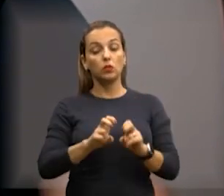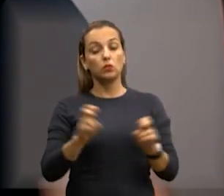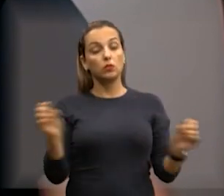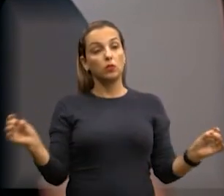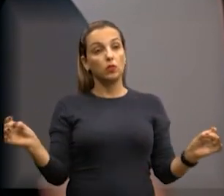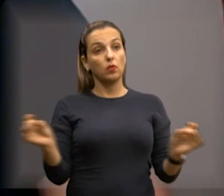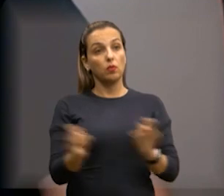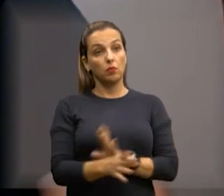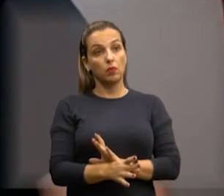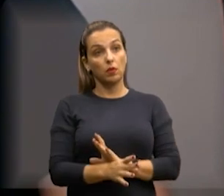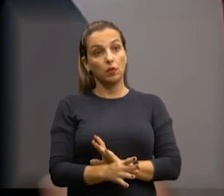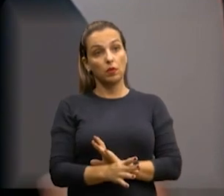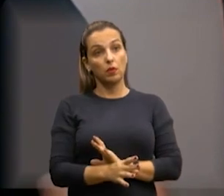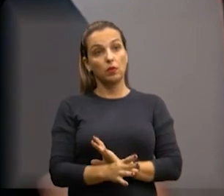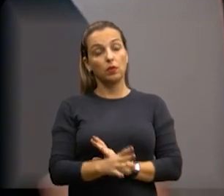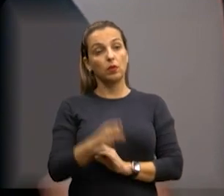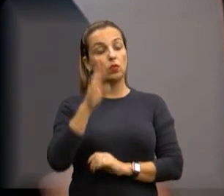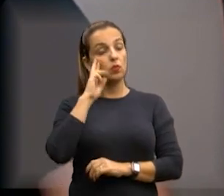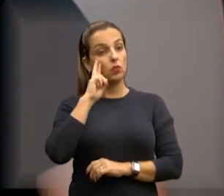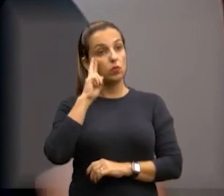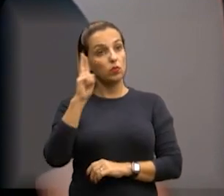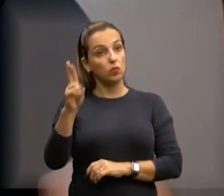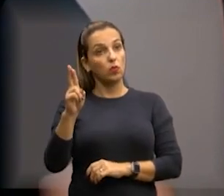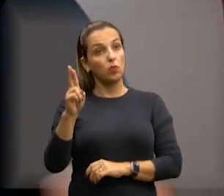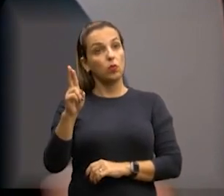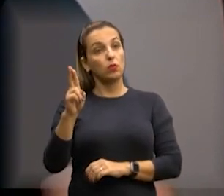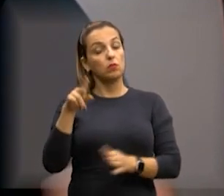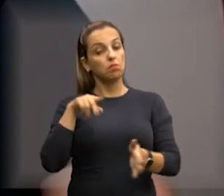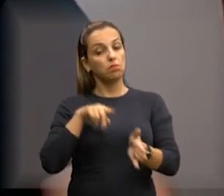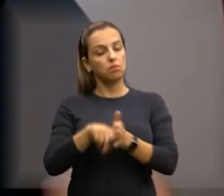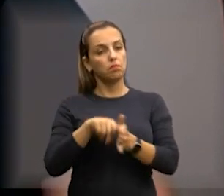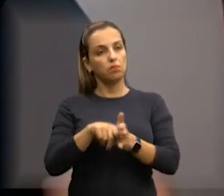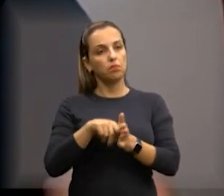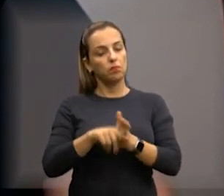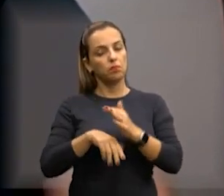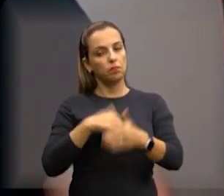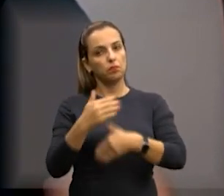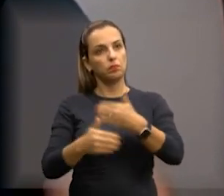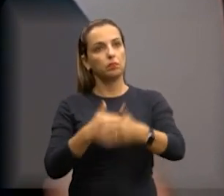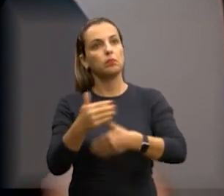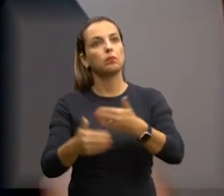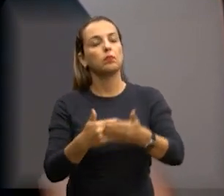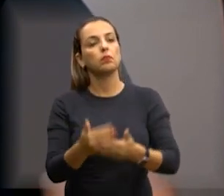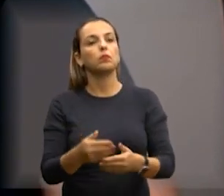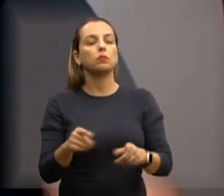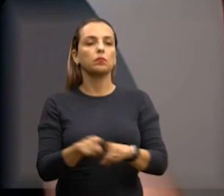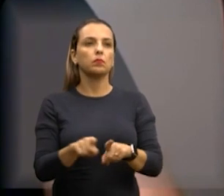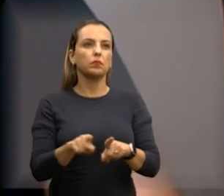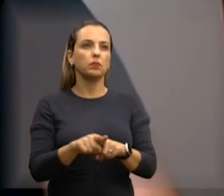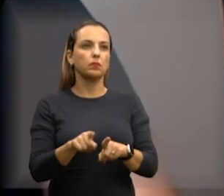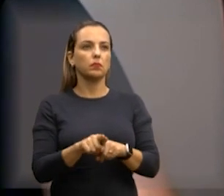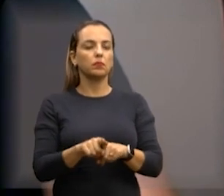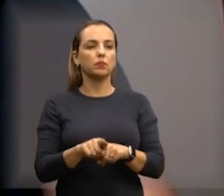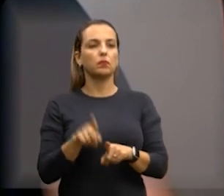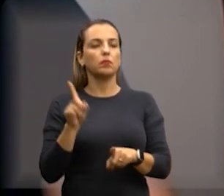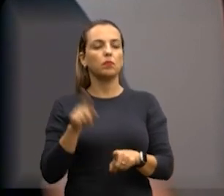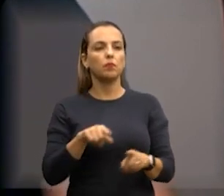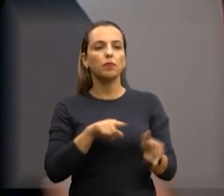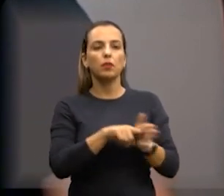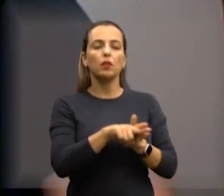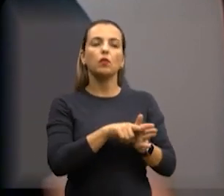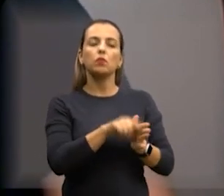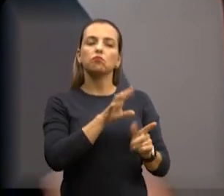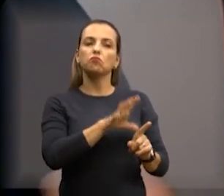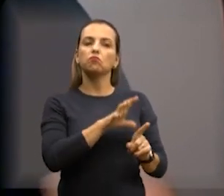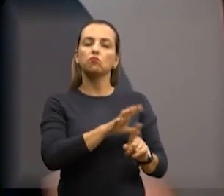estou deixando nas mãos das autoridades para tocarem as investigações, de modo também a não interferir nas investigações.